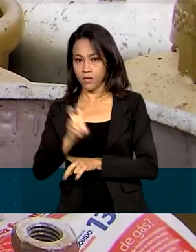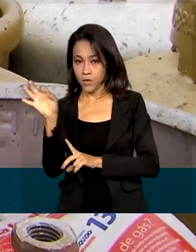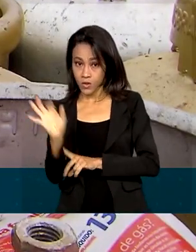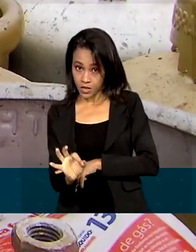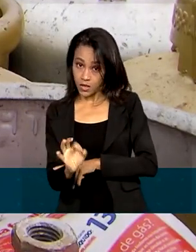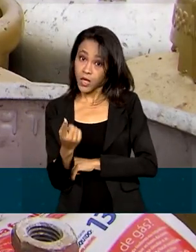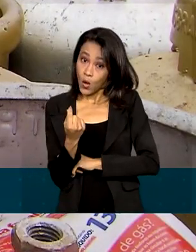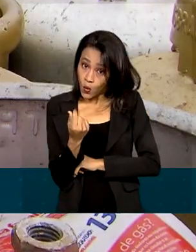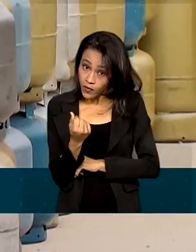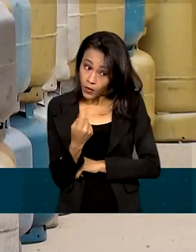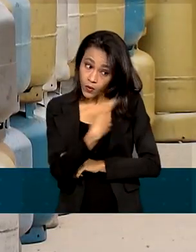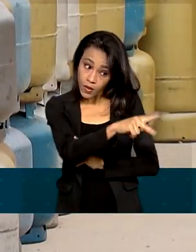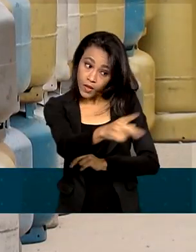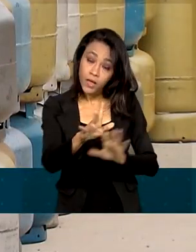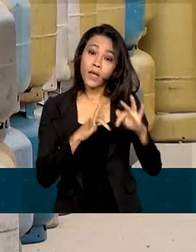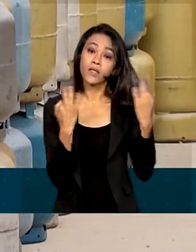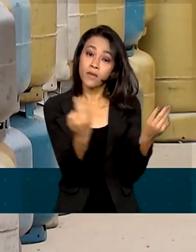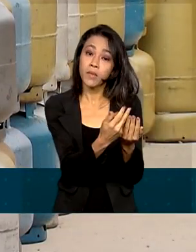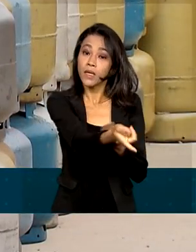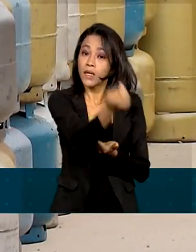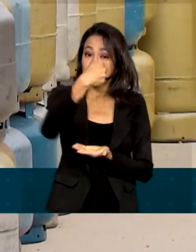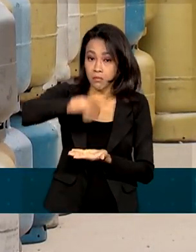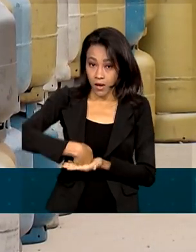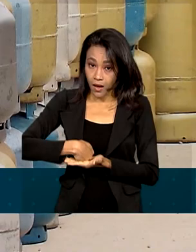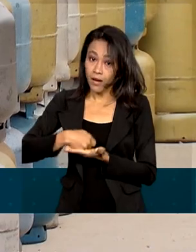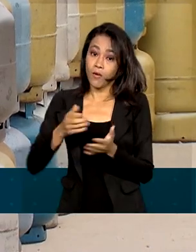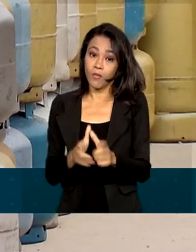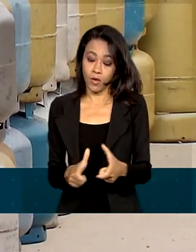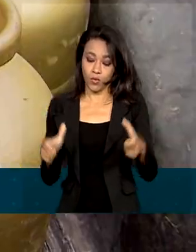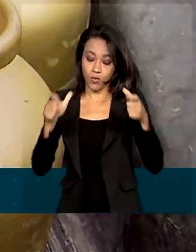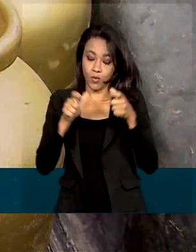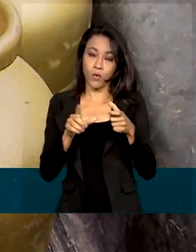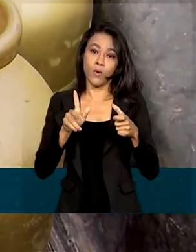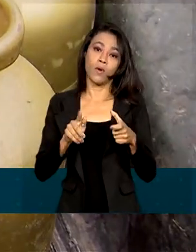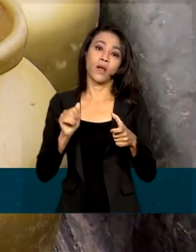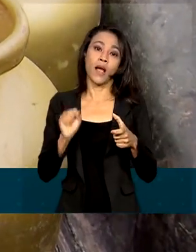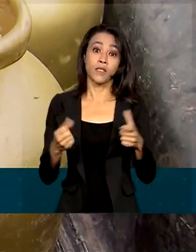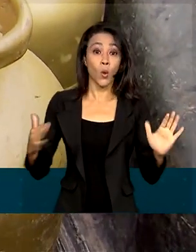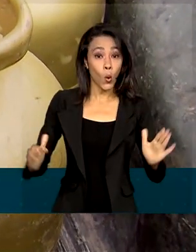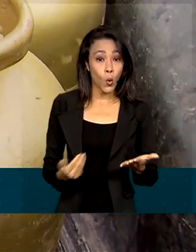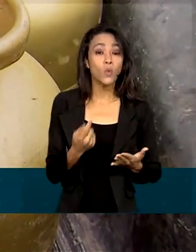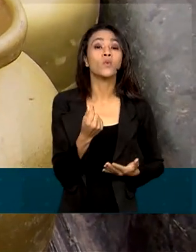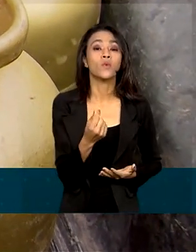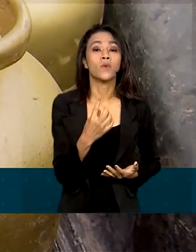final que as famílias pagam pelo botijão que custa em média hoje 109,75